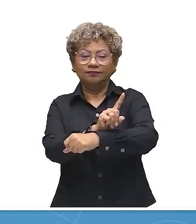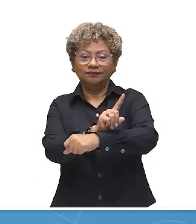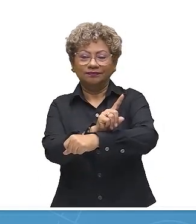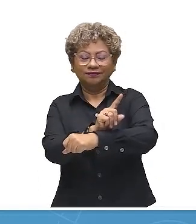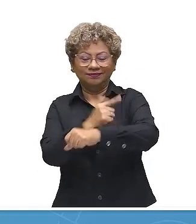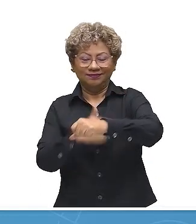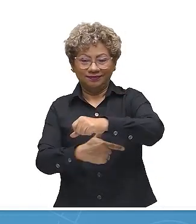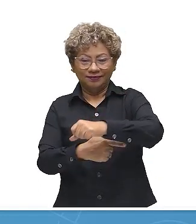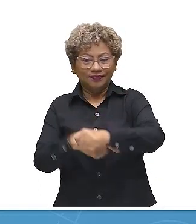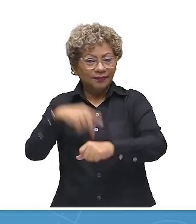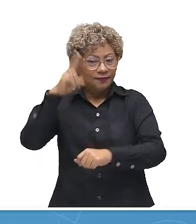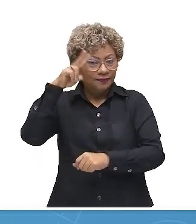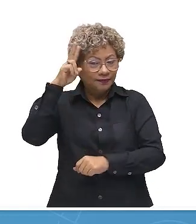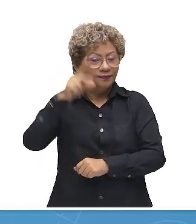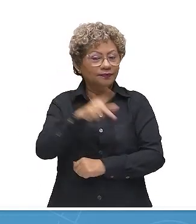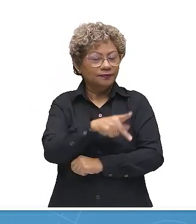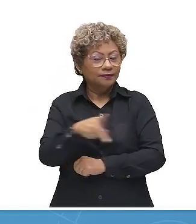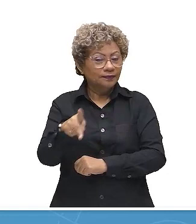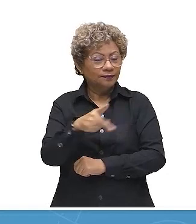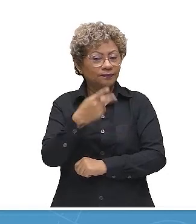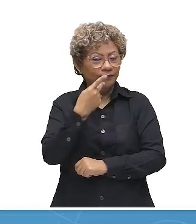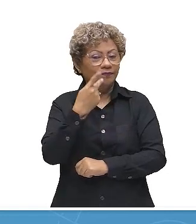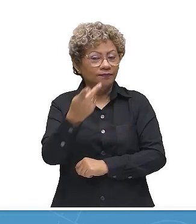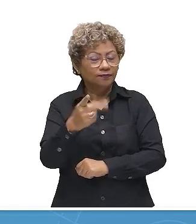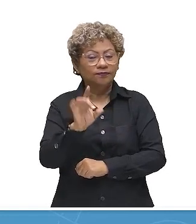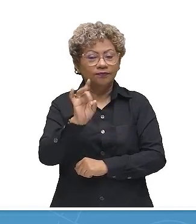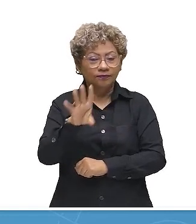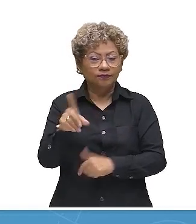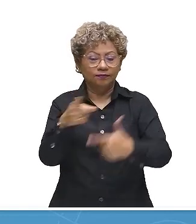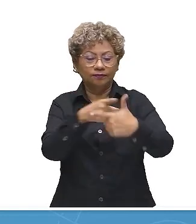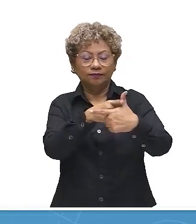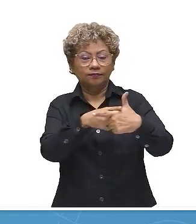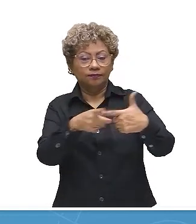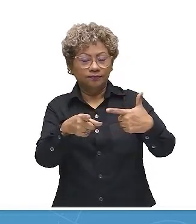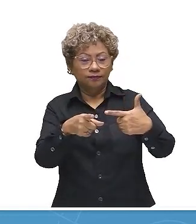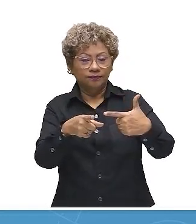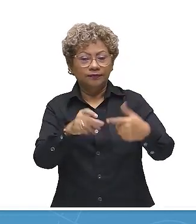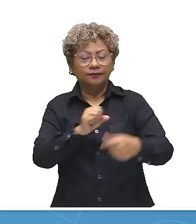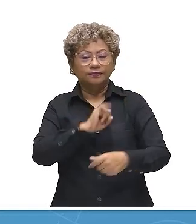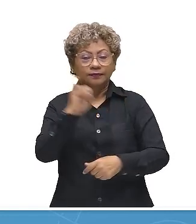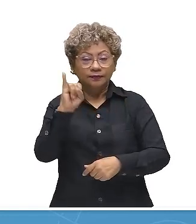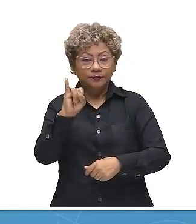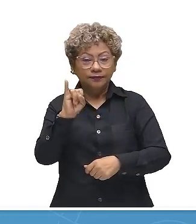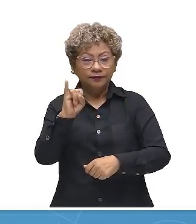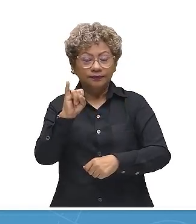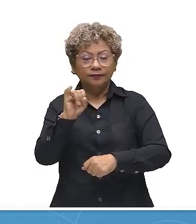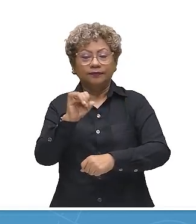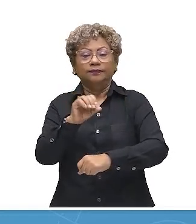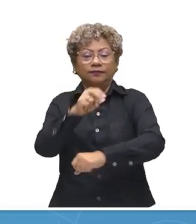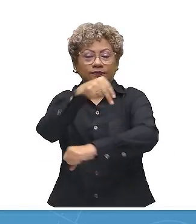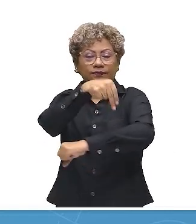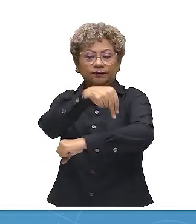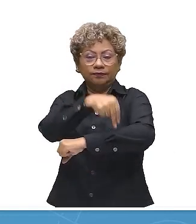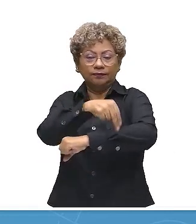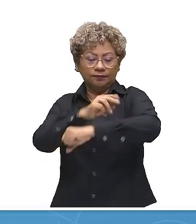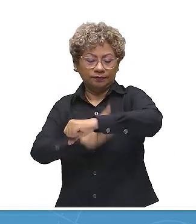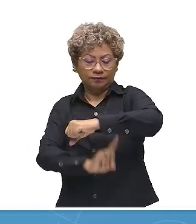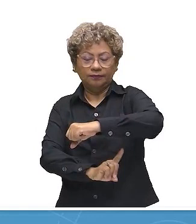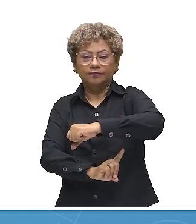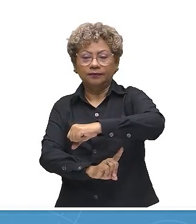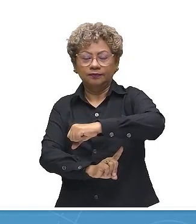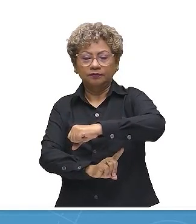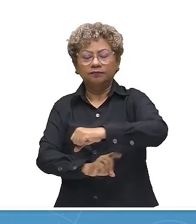que eu falei que eu só posso simplificar quando eu encontrar um número que eu consiga dividir tanto